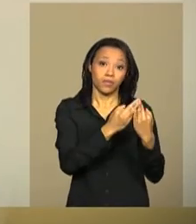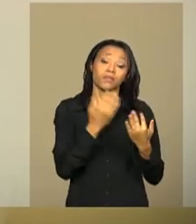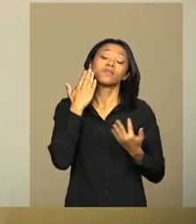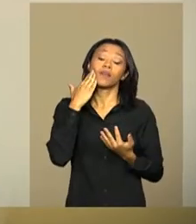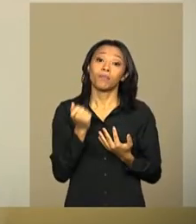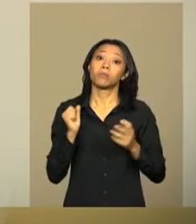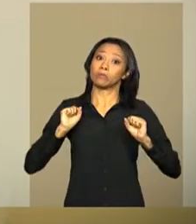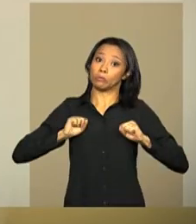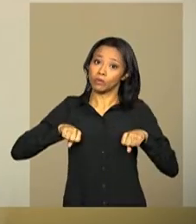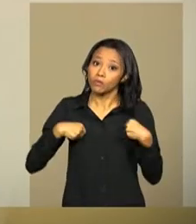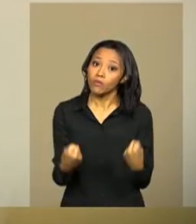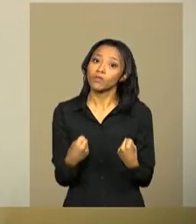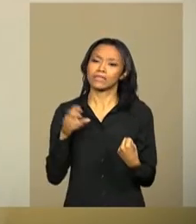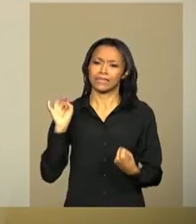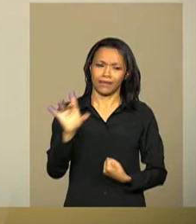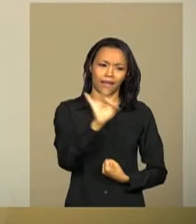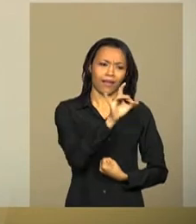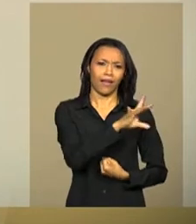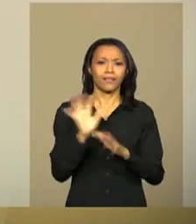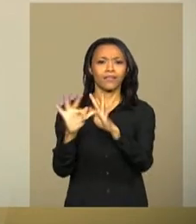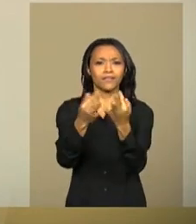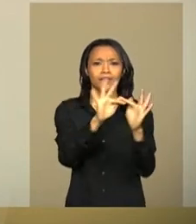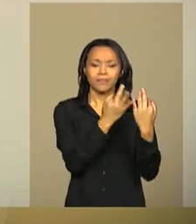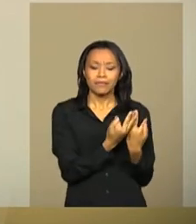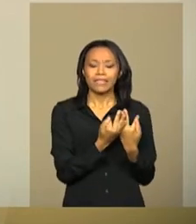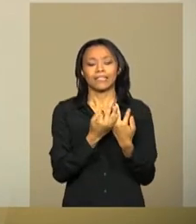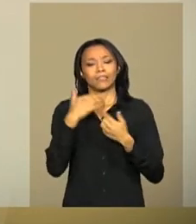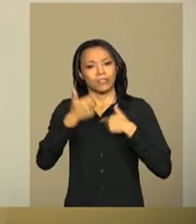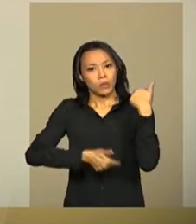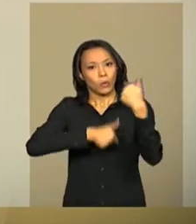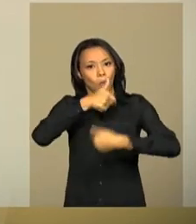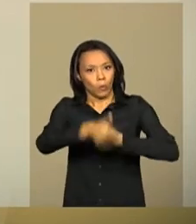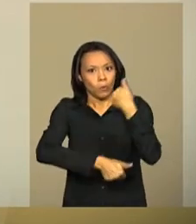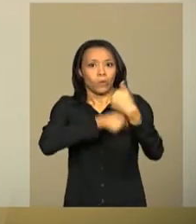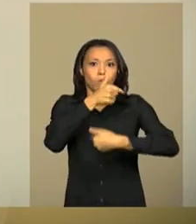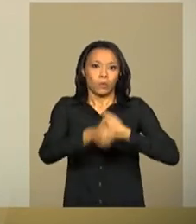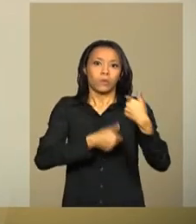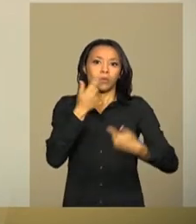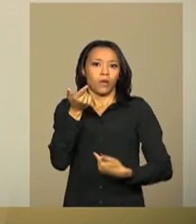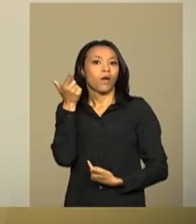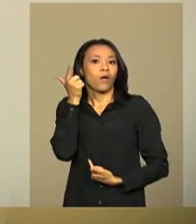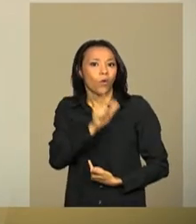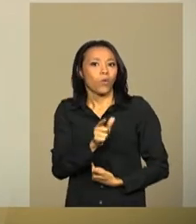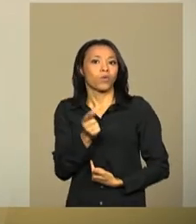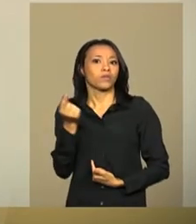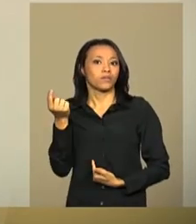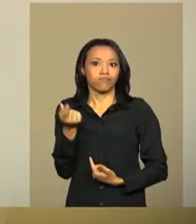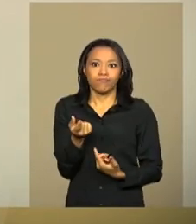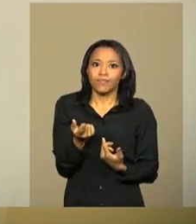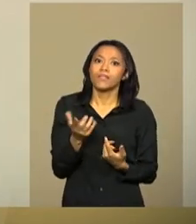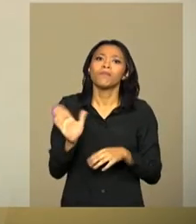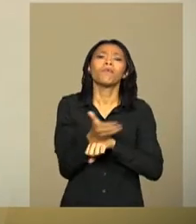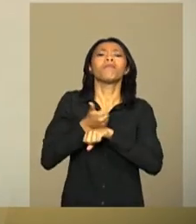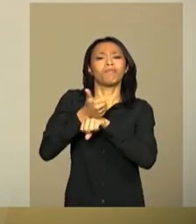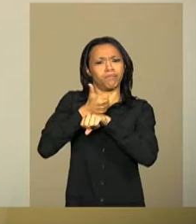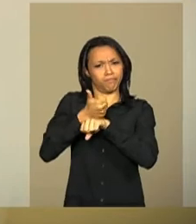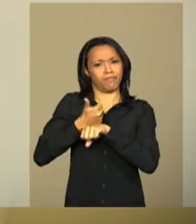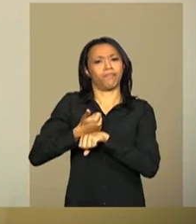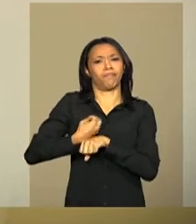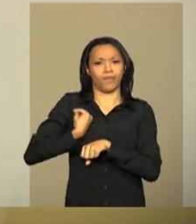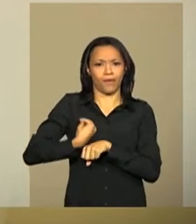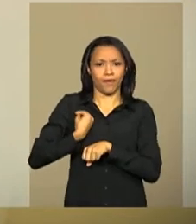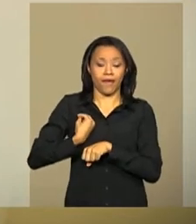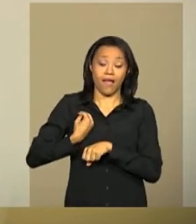sabemos o esforço que cada uma dessas famílias faz no dia a dia para sobreviver e conquistar uma vida melhor